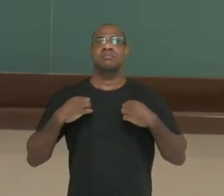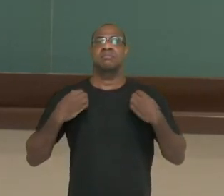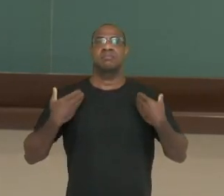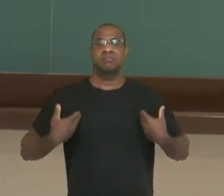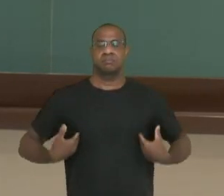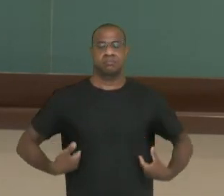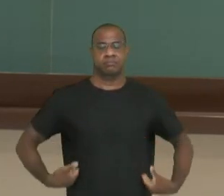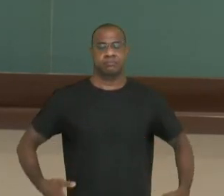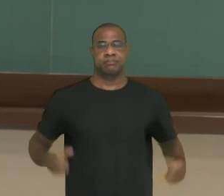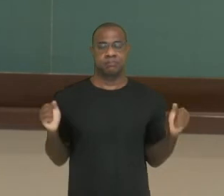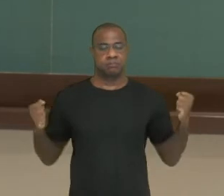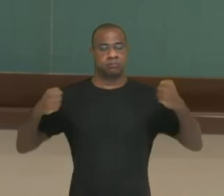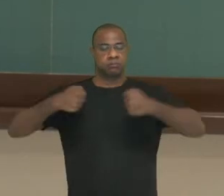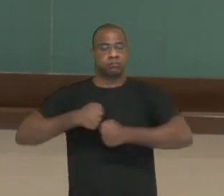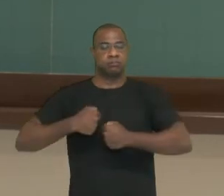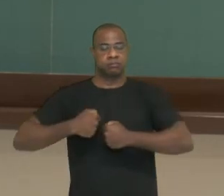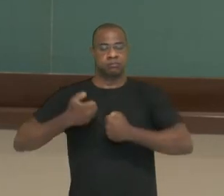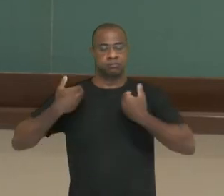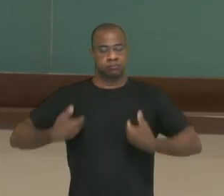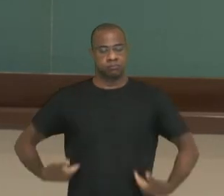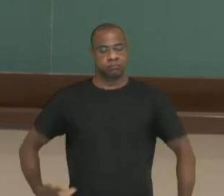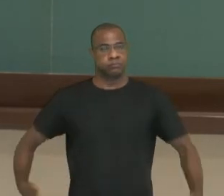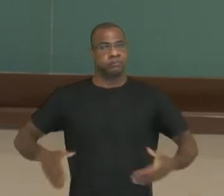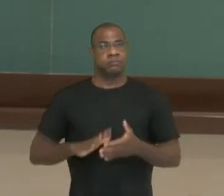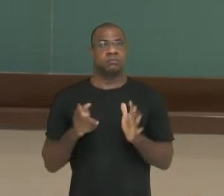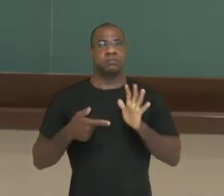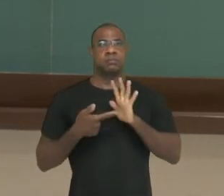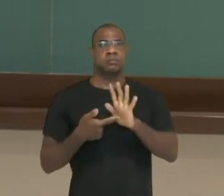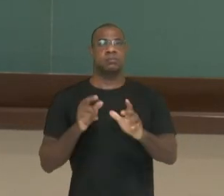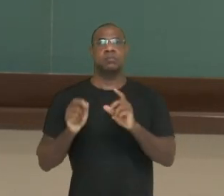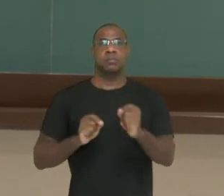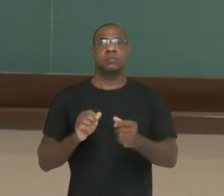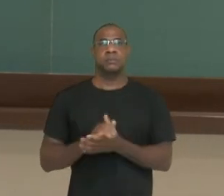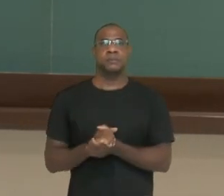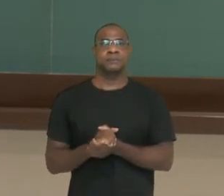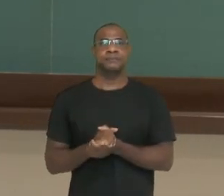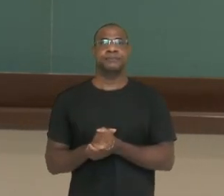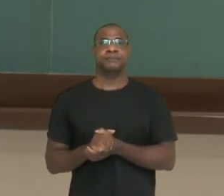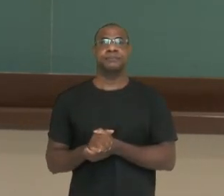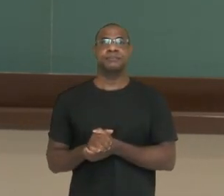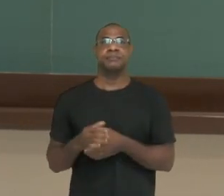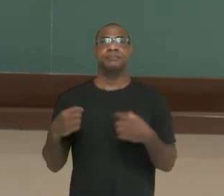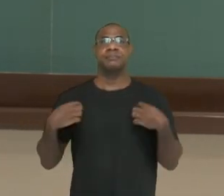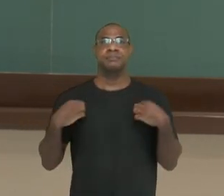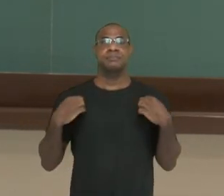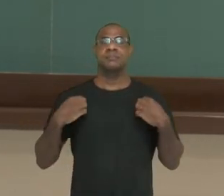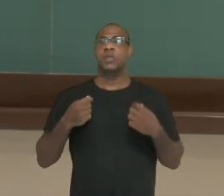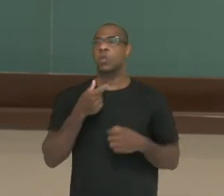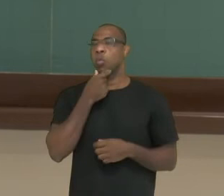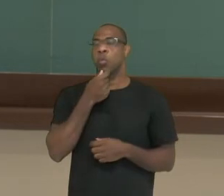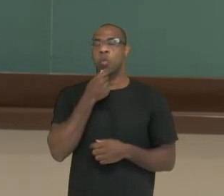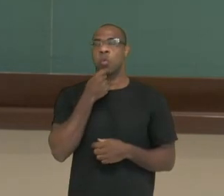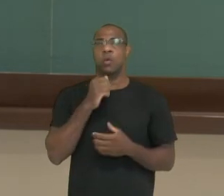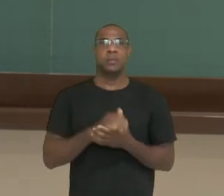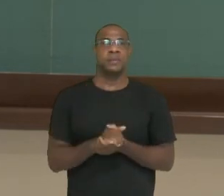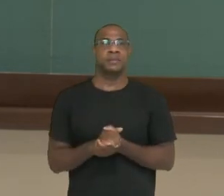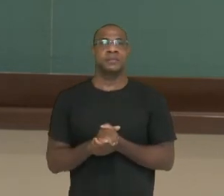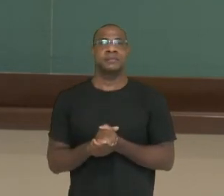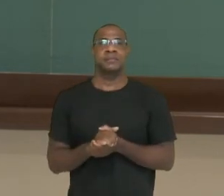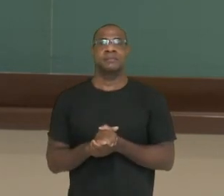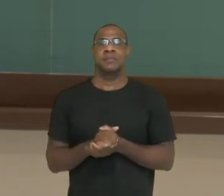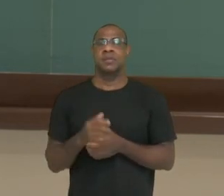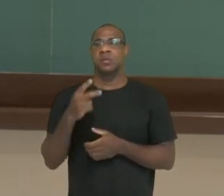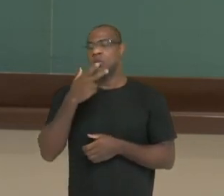cauda, inclusive. Então, ele já está mostrando aqui, ó. Quando vi que os homens não se fartavam de olhar,